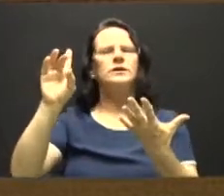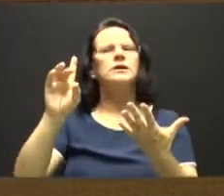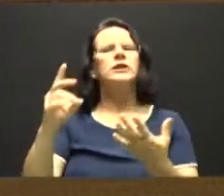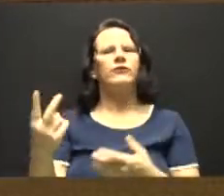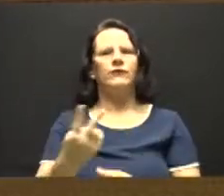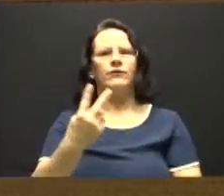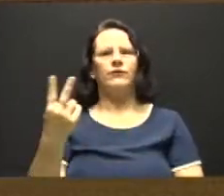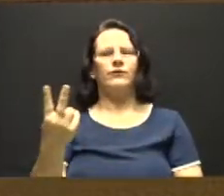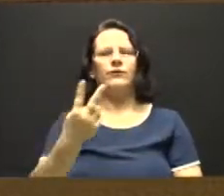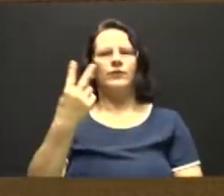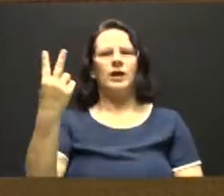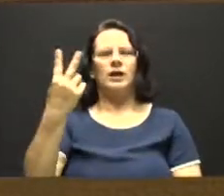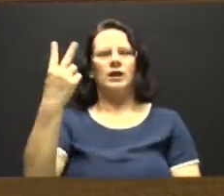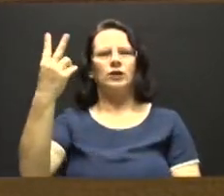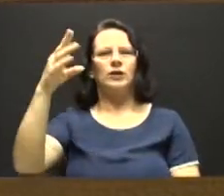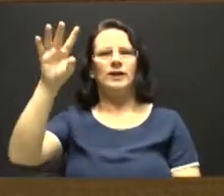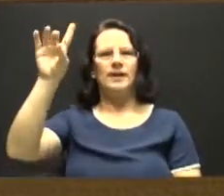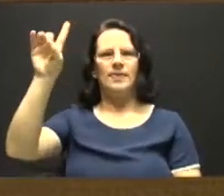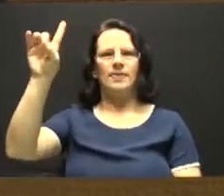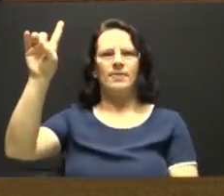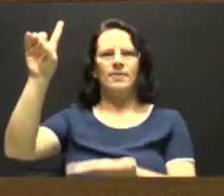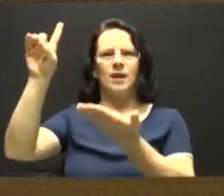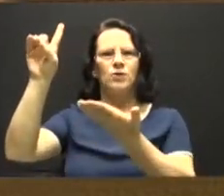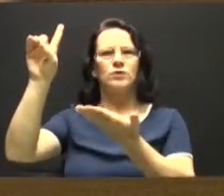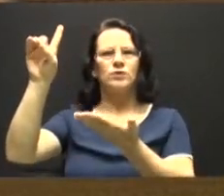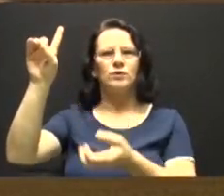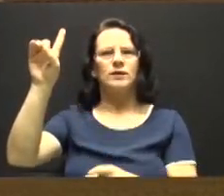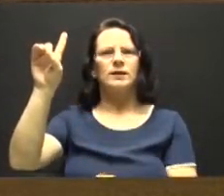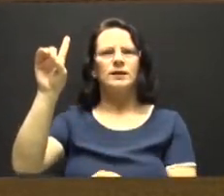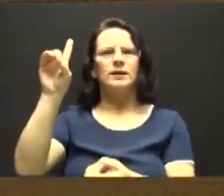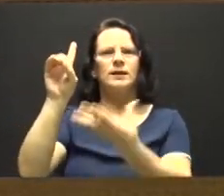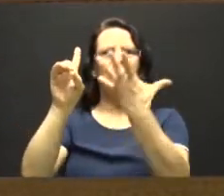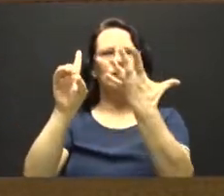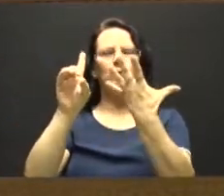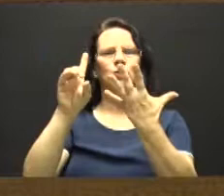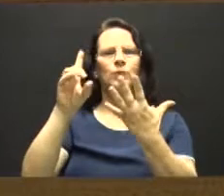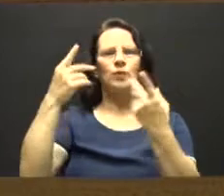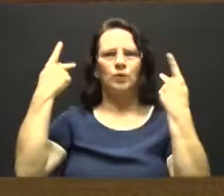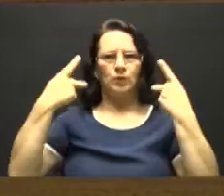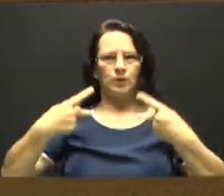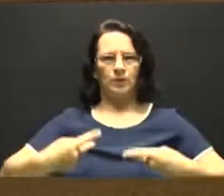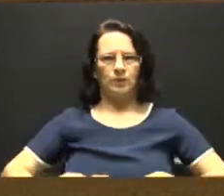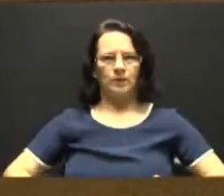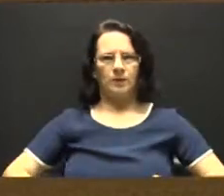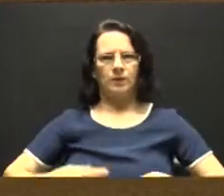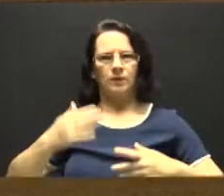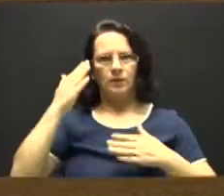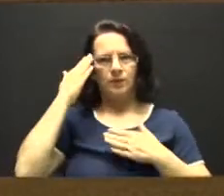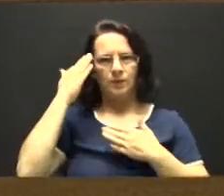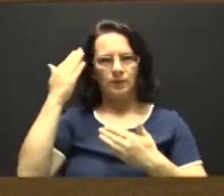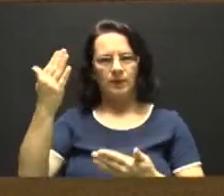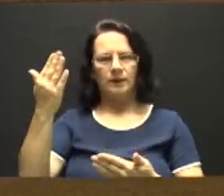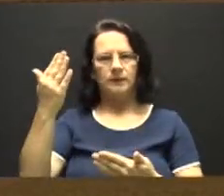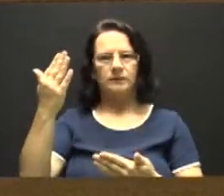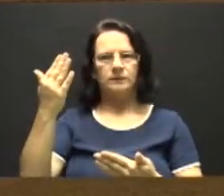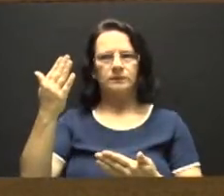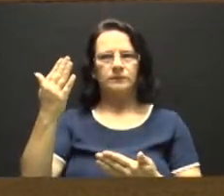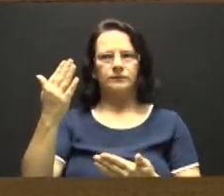valorizar o deus criador do mano muito obrigado